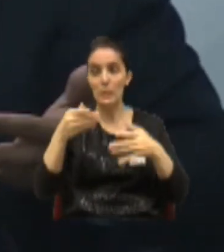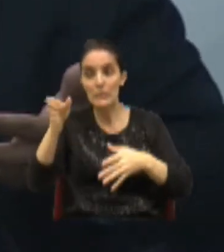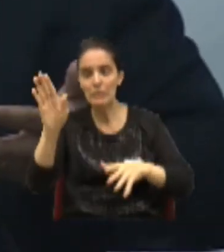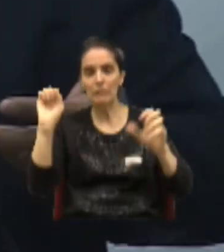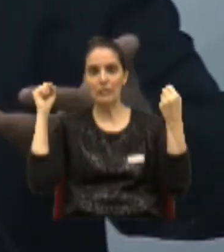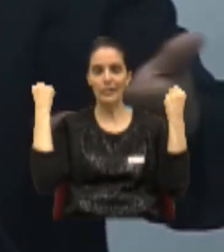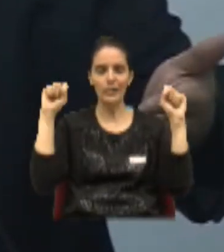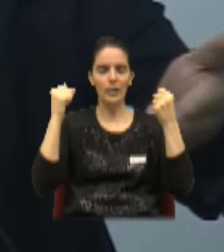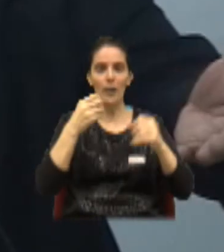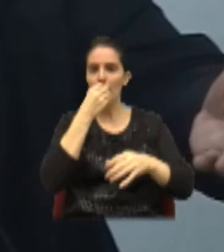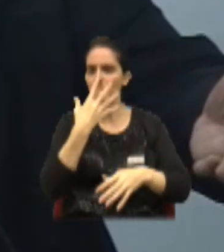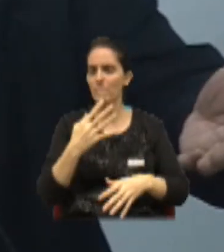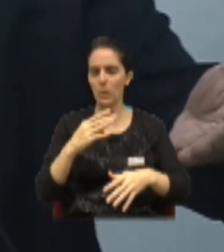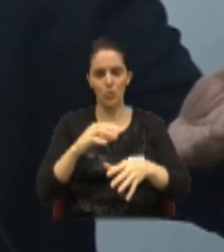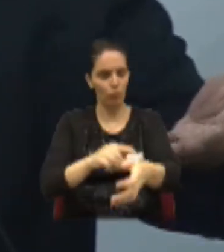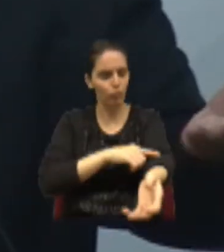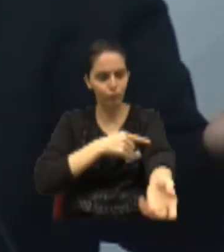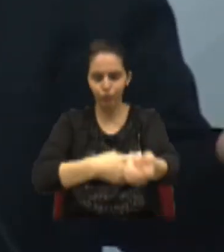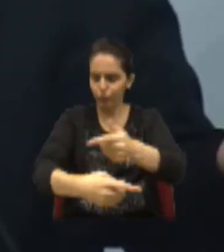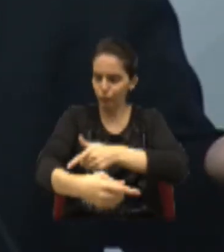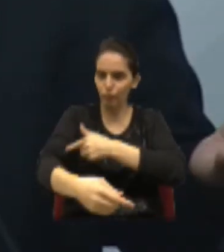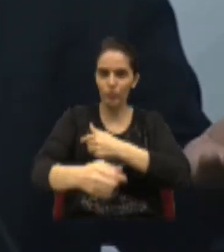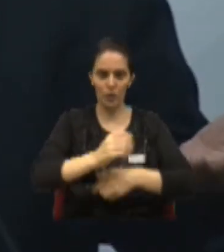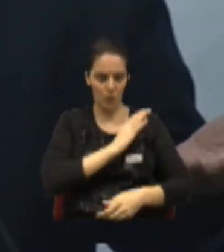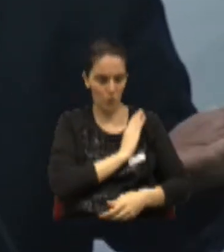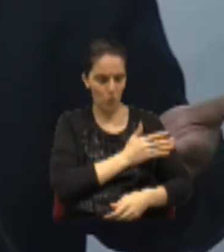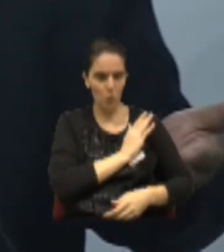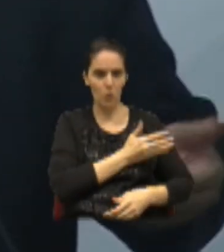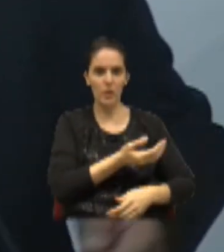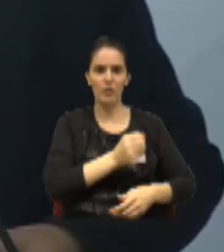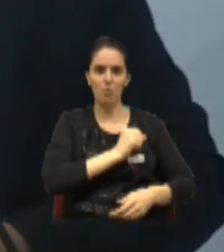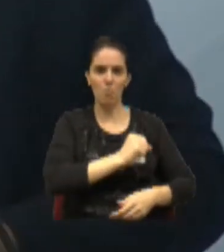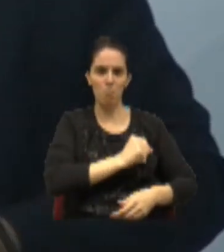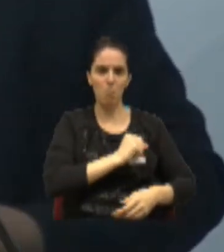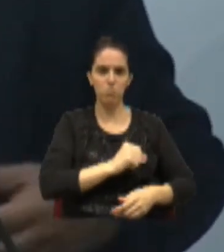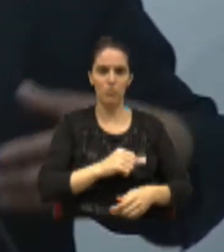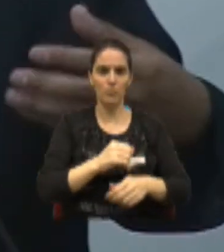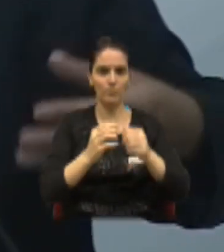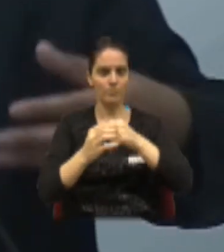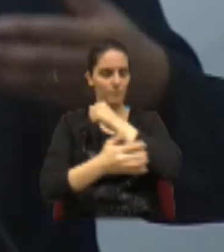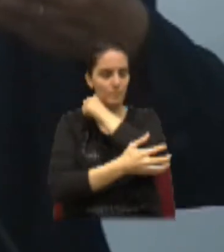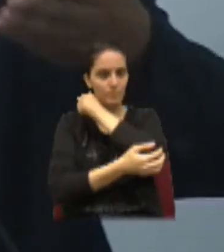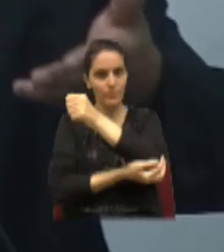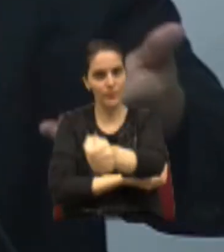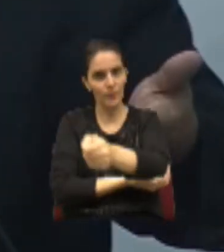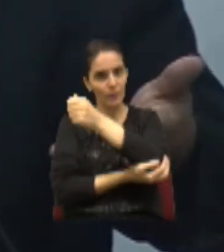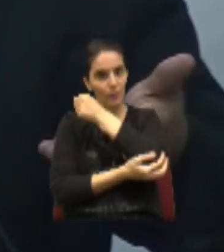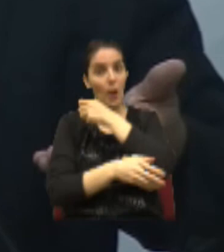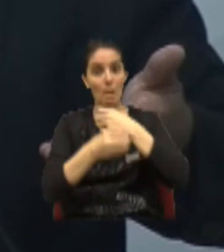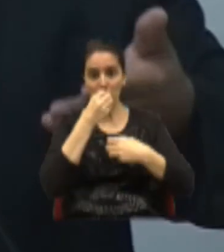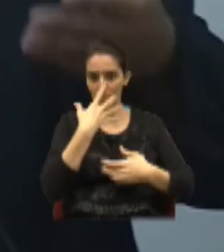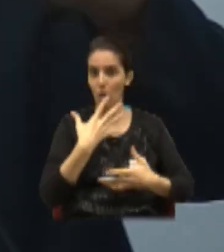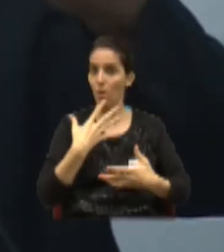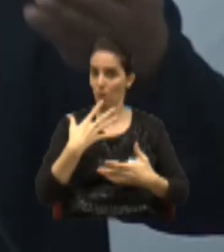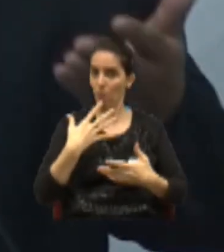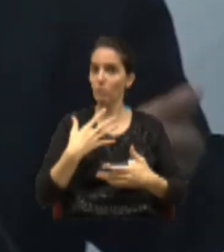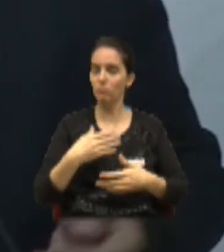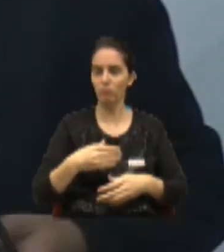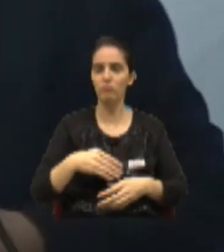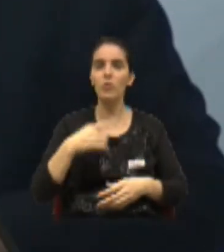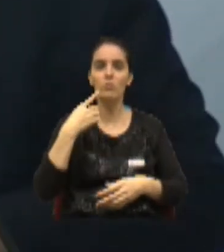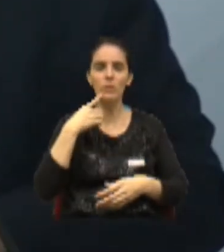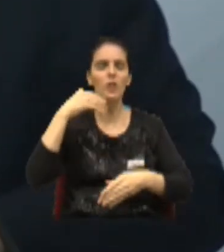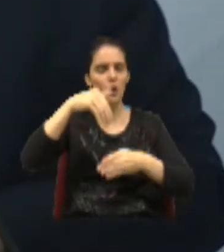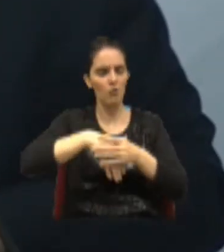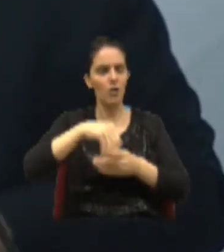para o coração, é bom até mesmo para as articulações. Então, eu acho assim, essa visão, vou votar favorável a esse projeto e